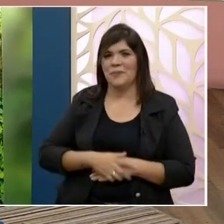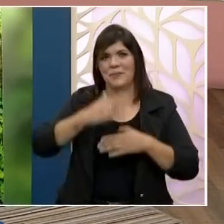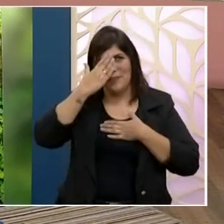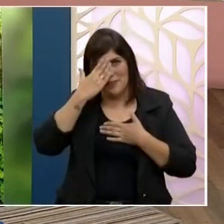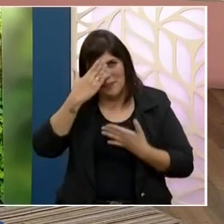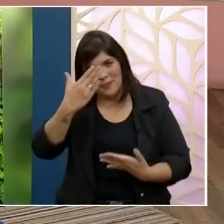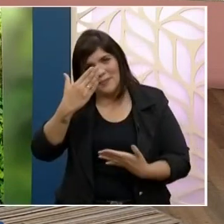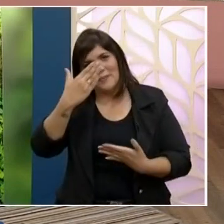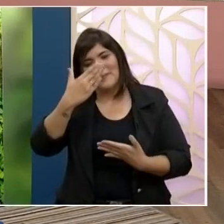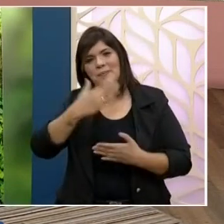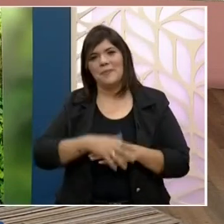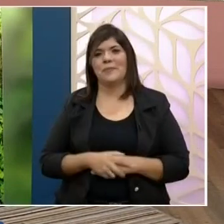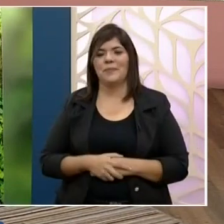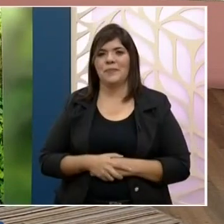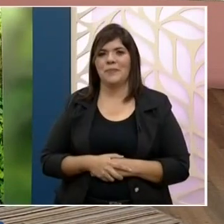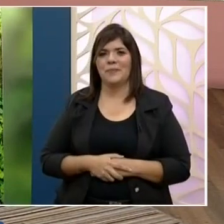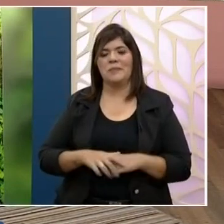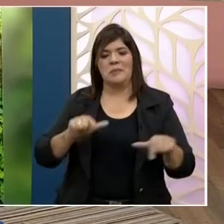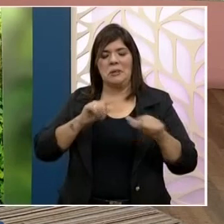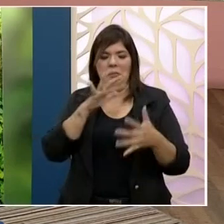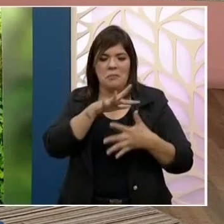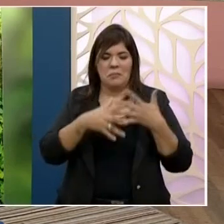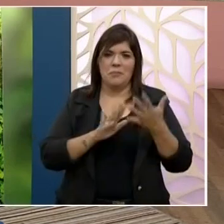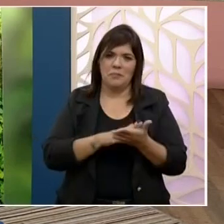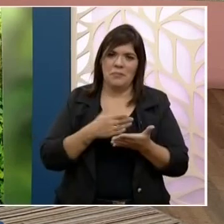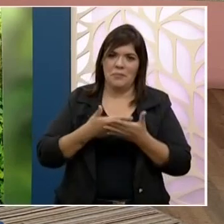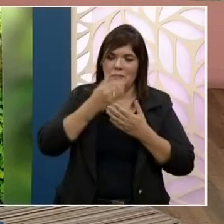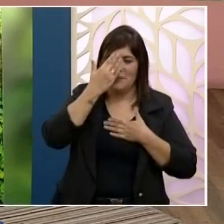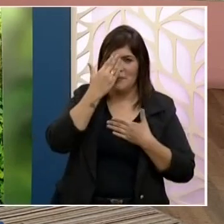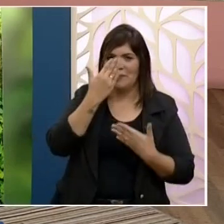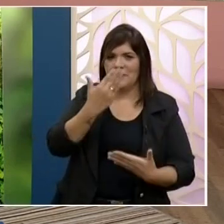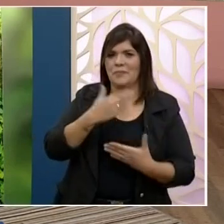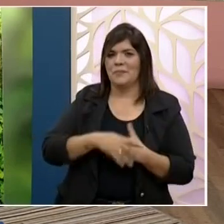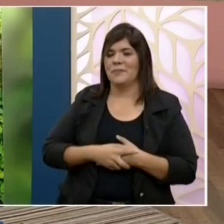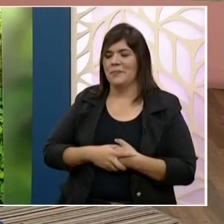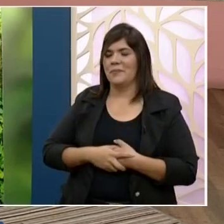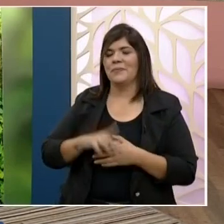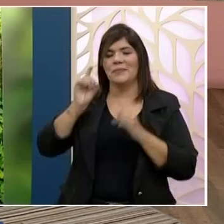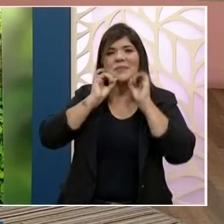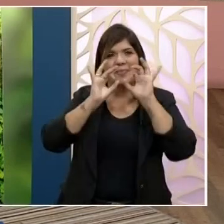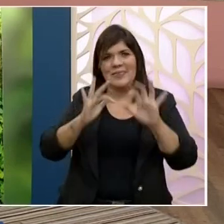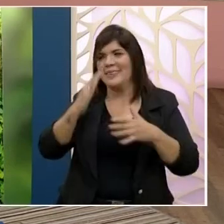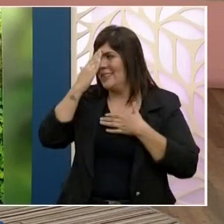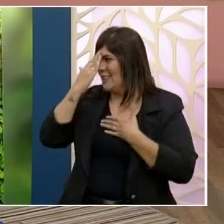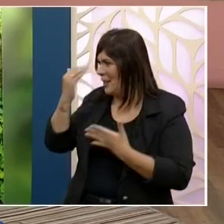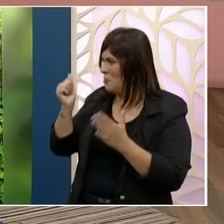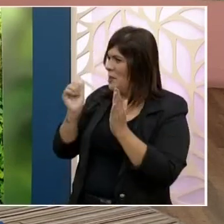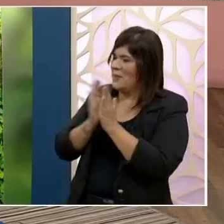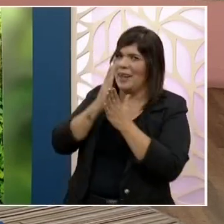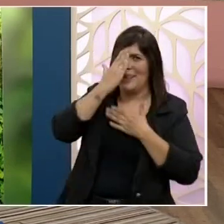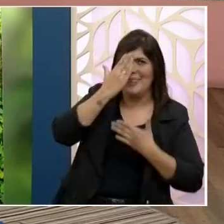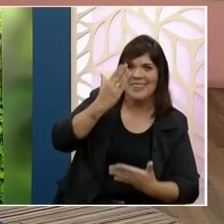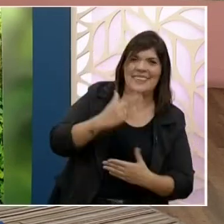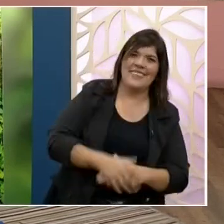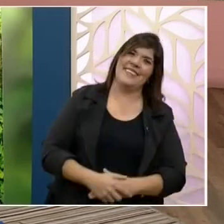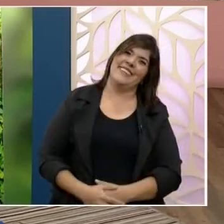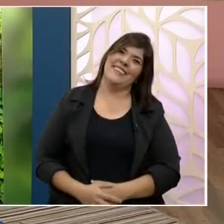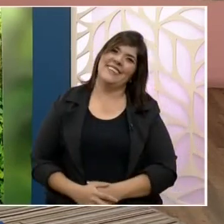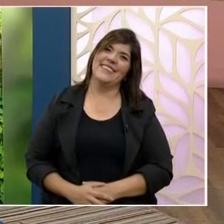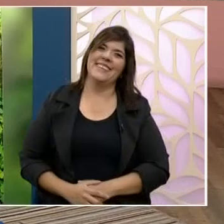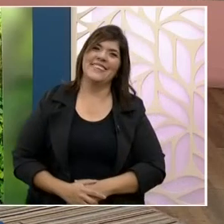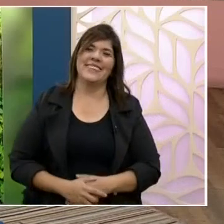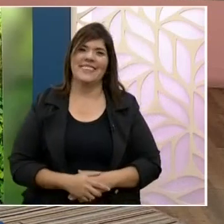Muito obrigada por você estar fazendo esse trabalho tão bonito aqui no Santa Receita, viu? Que Deus abençoe. Obrigada.